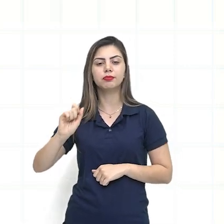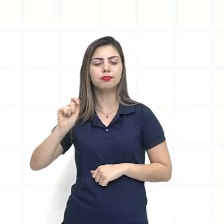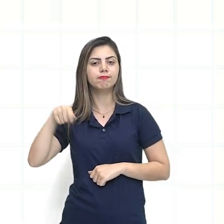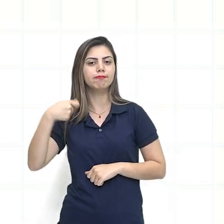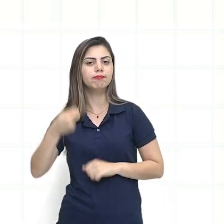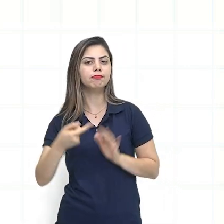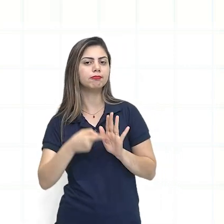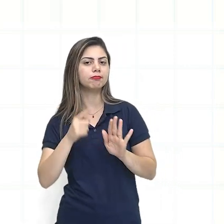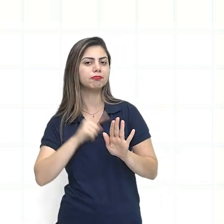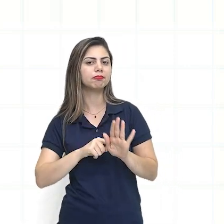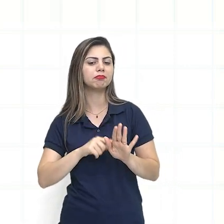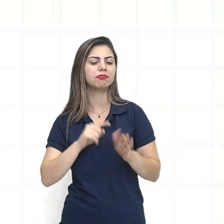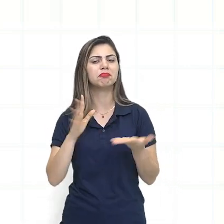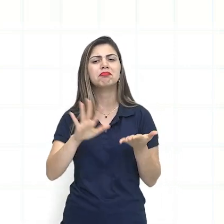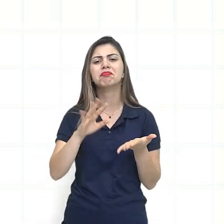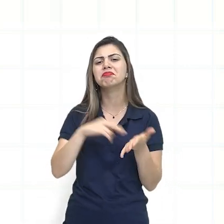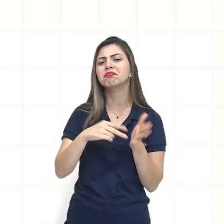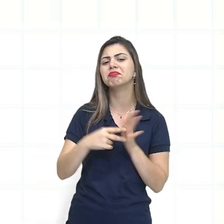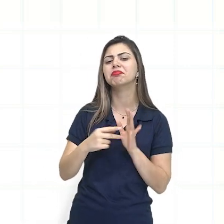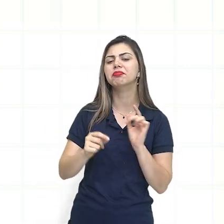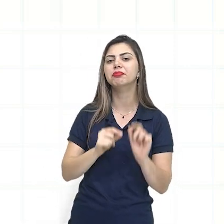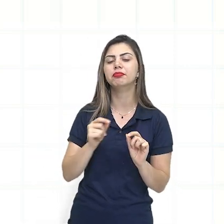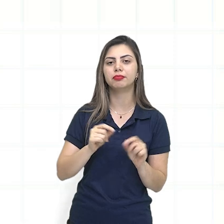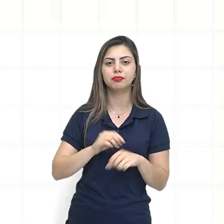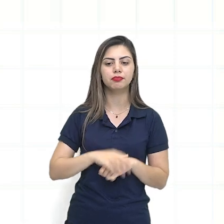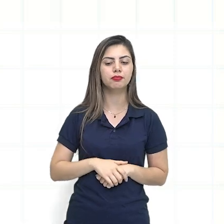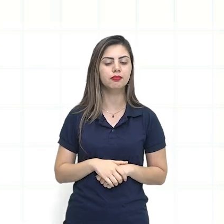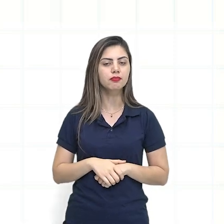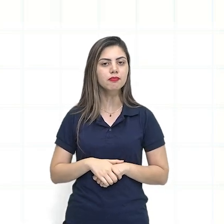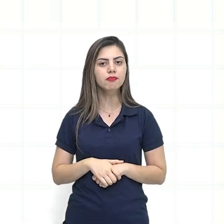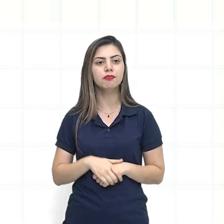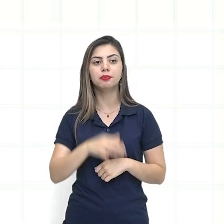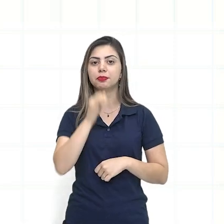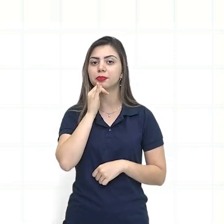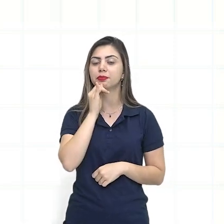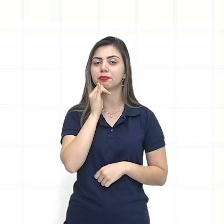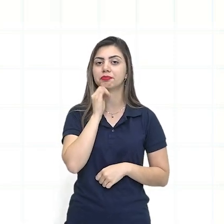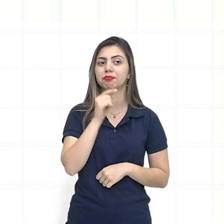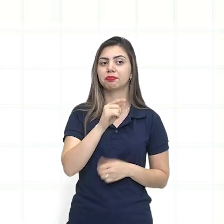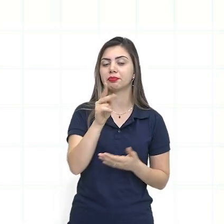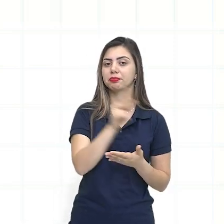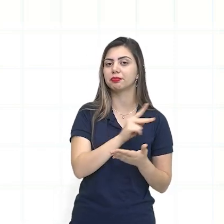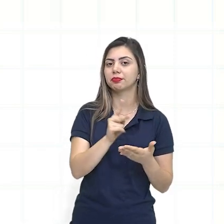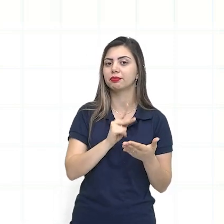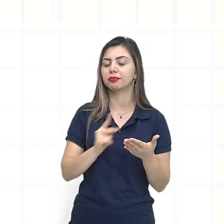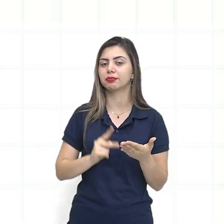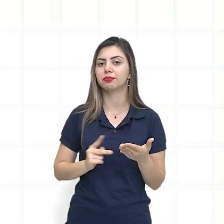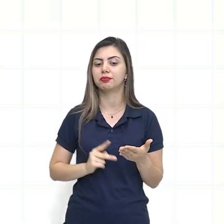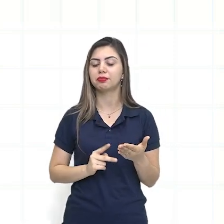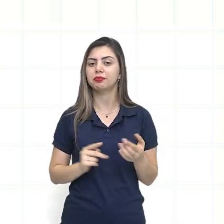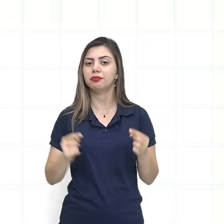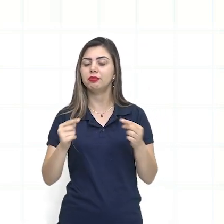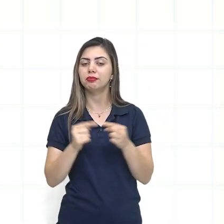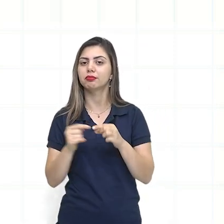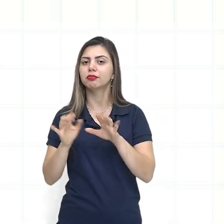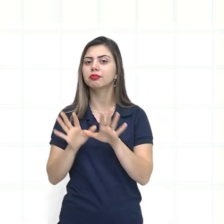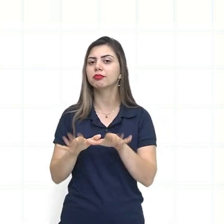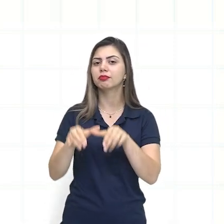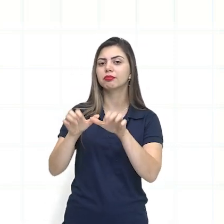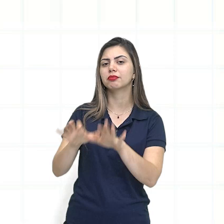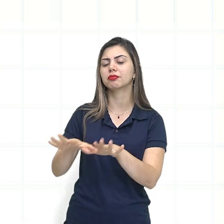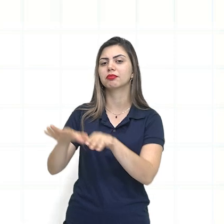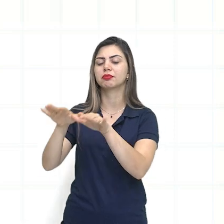aí, quando eu digo que um poema é um pássaro, eu digo que o poema é um